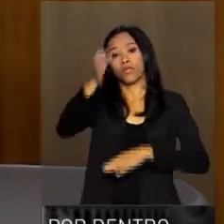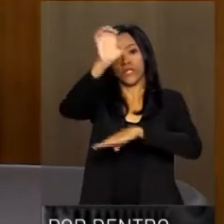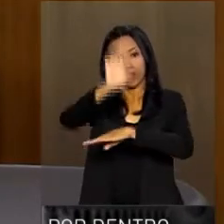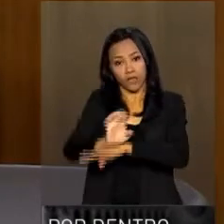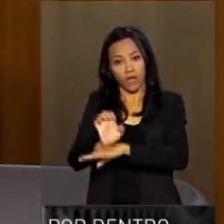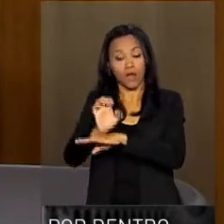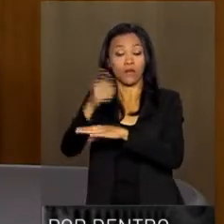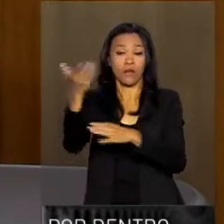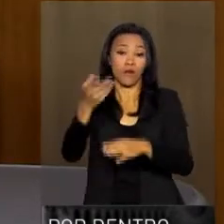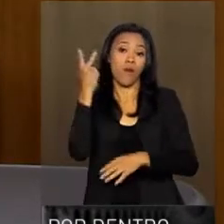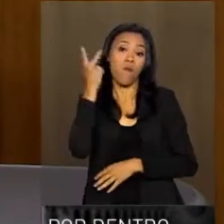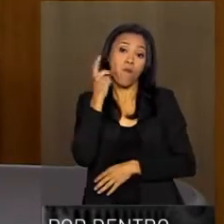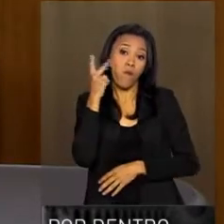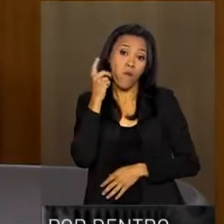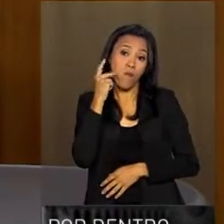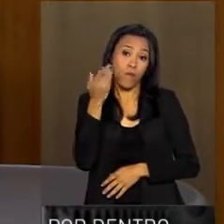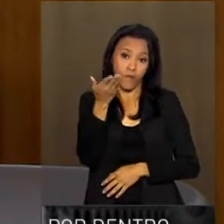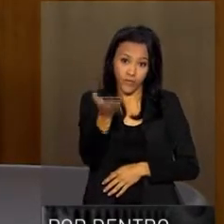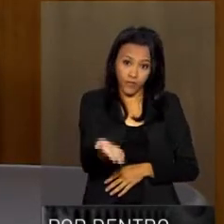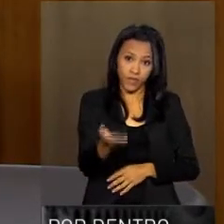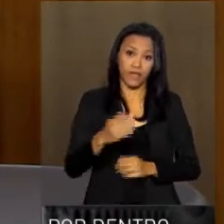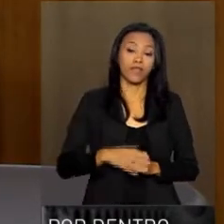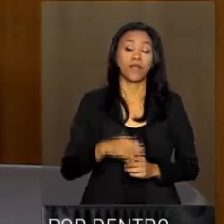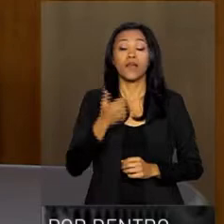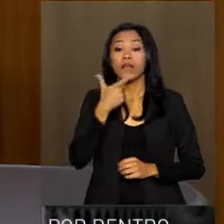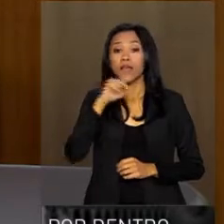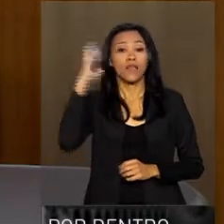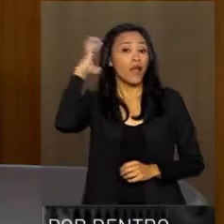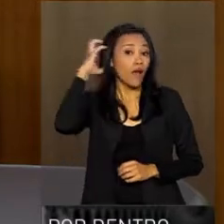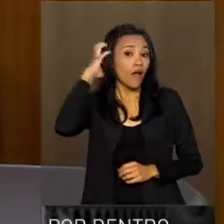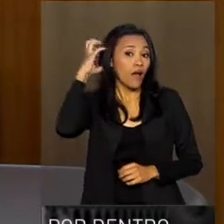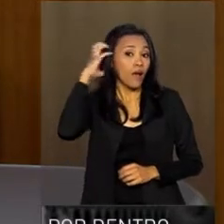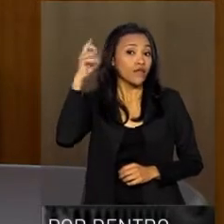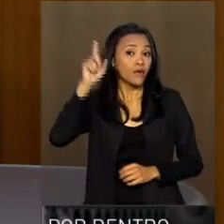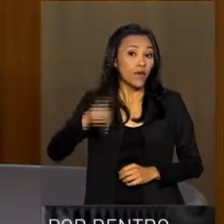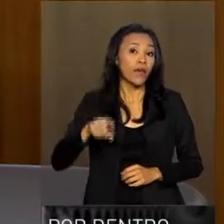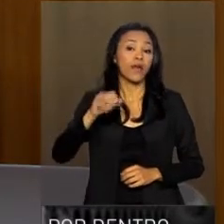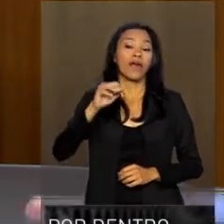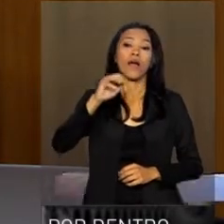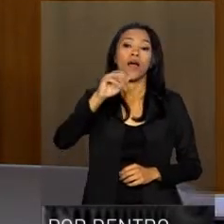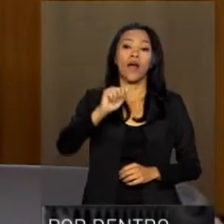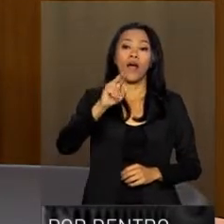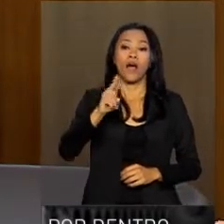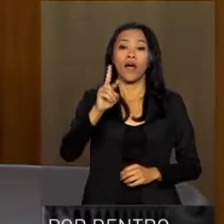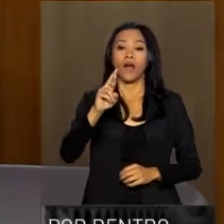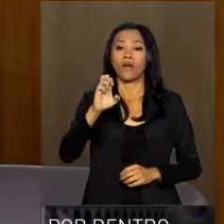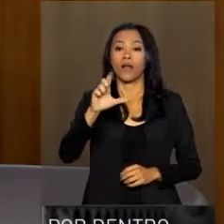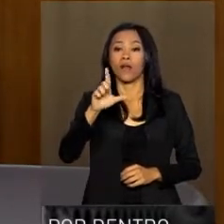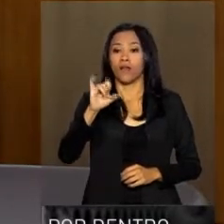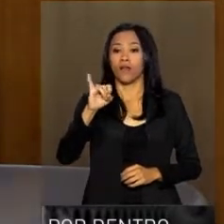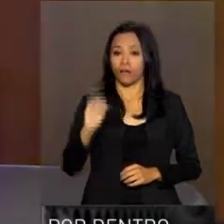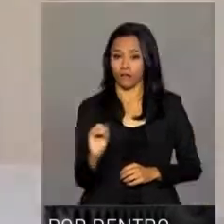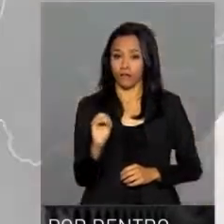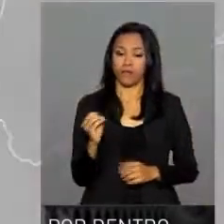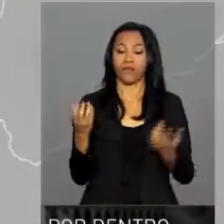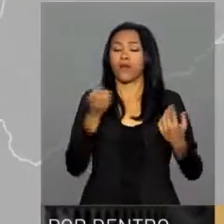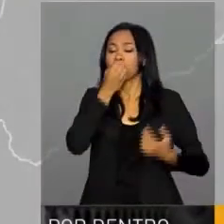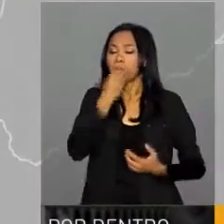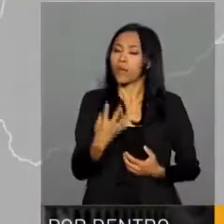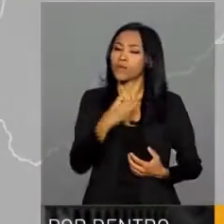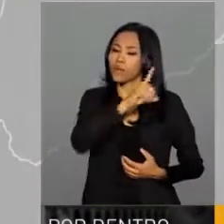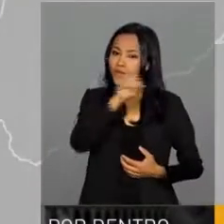810 km de fortaleza quem fala com a gente é aurélio menezes o laurênio bom dia bom dia para a